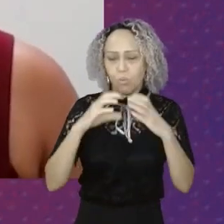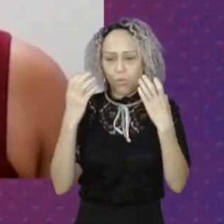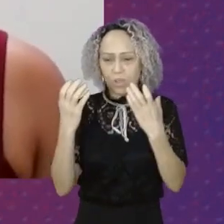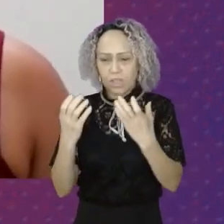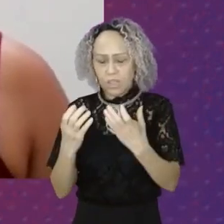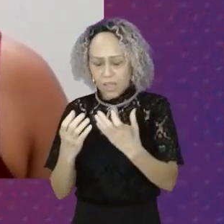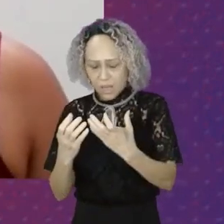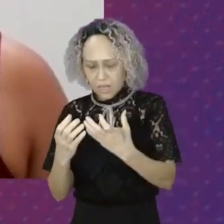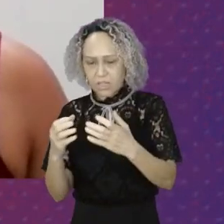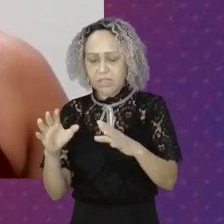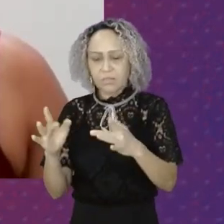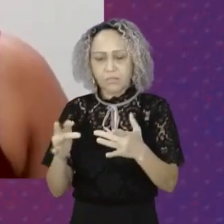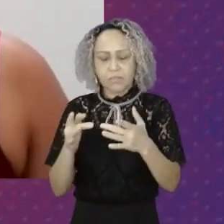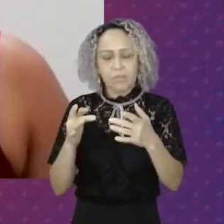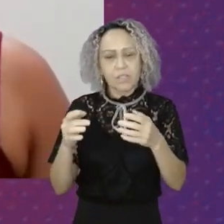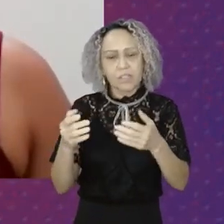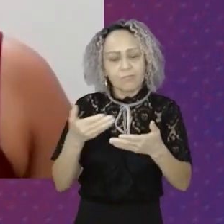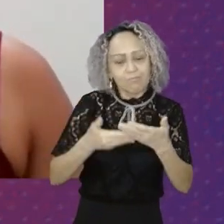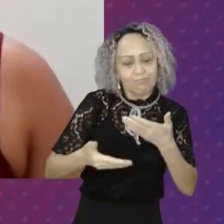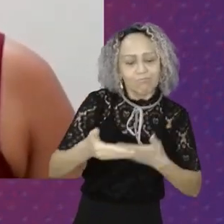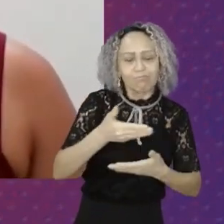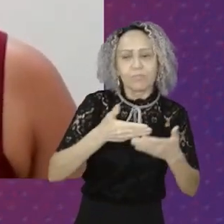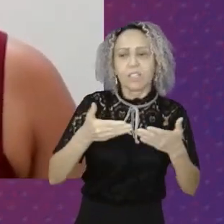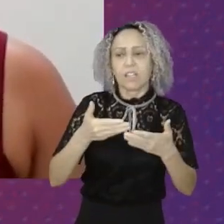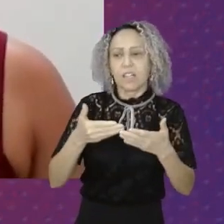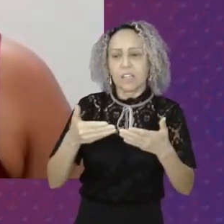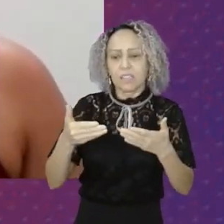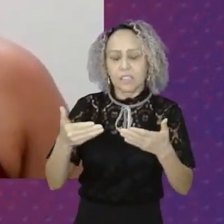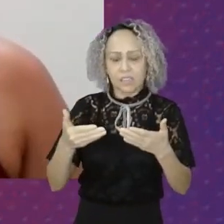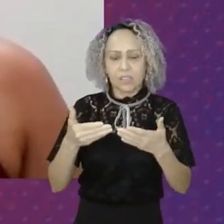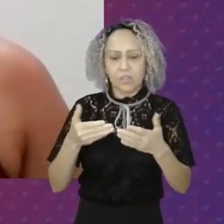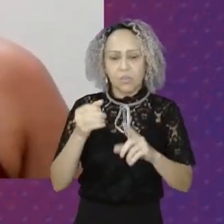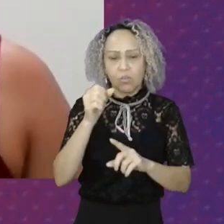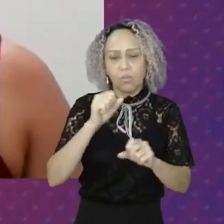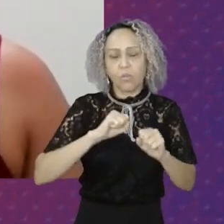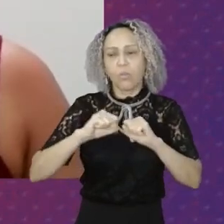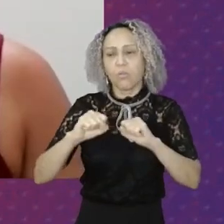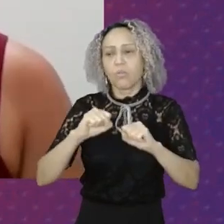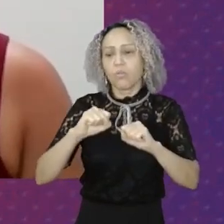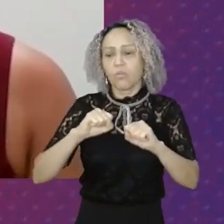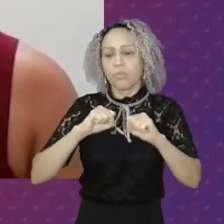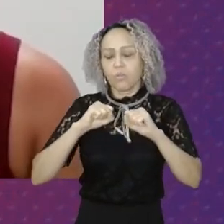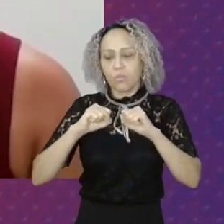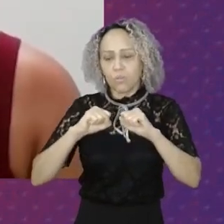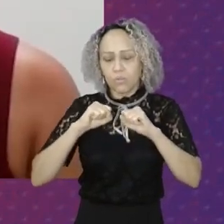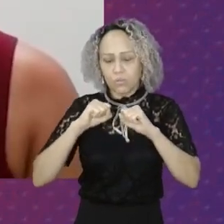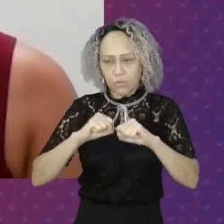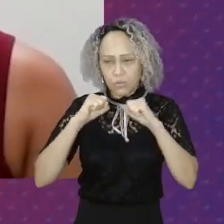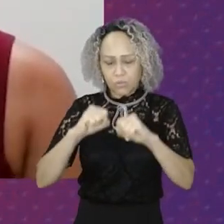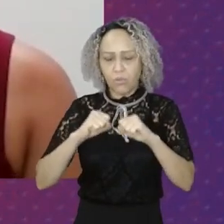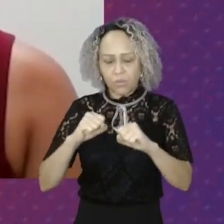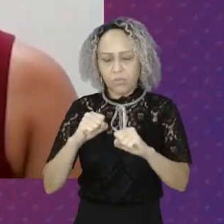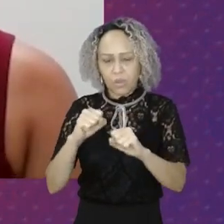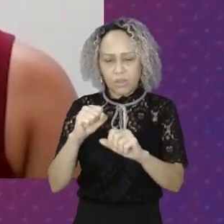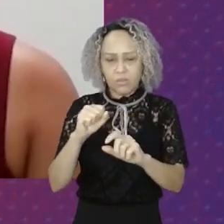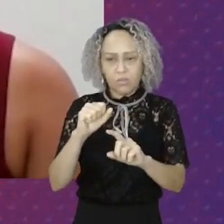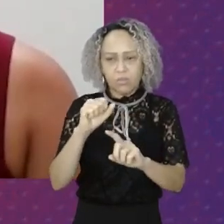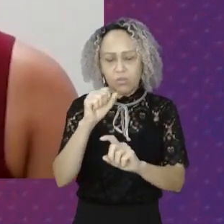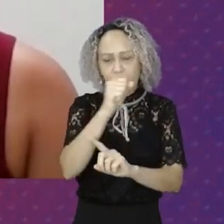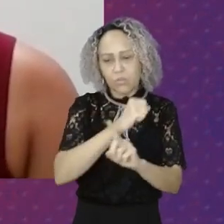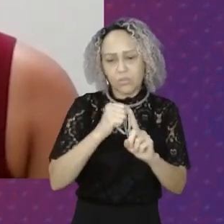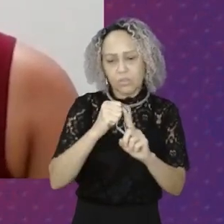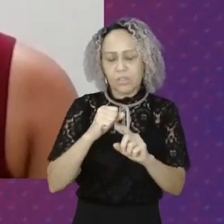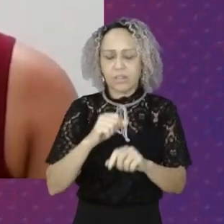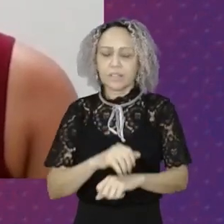os movimentos sociais durante agora. Essa retomada, né, do presidente Lula